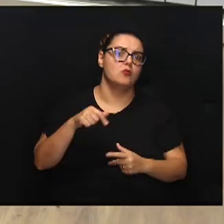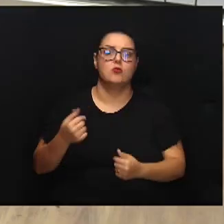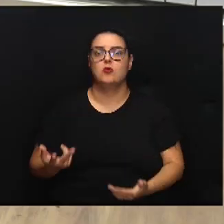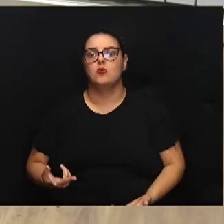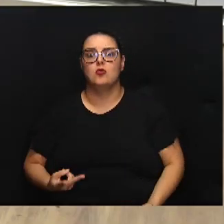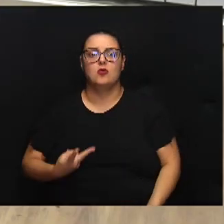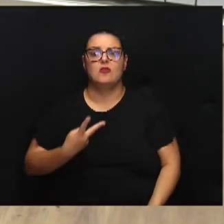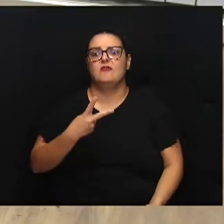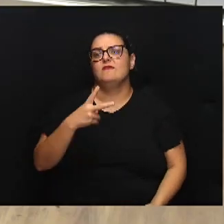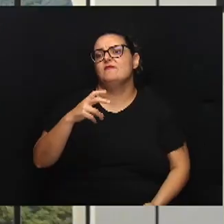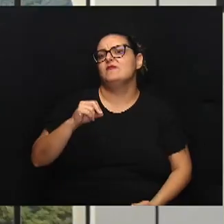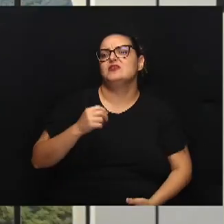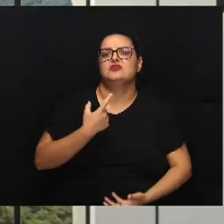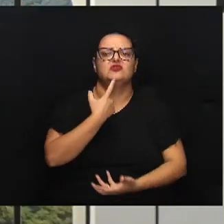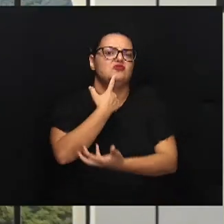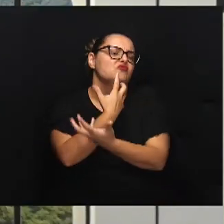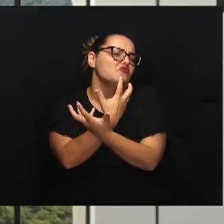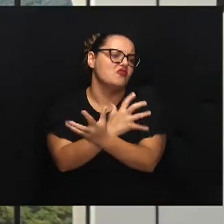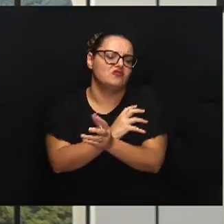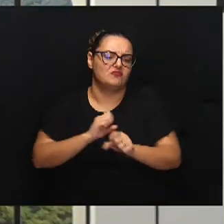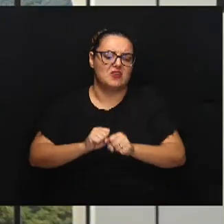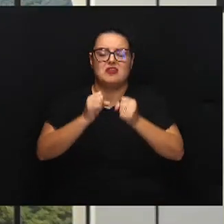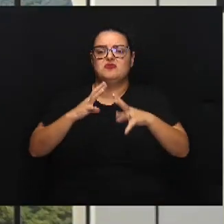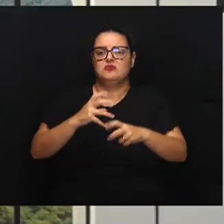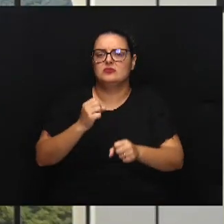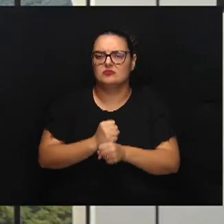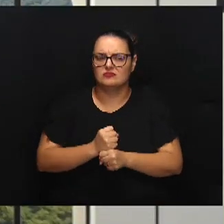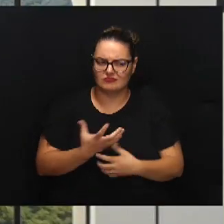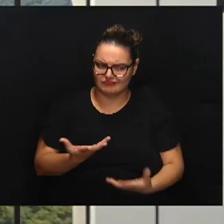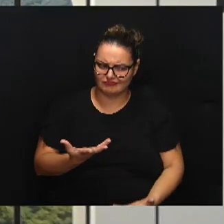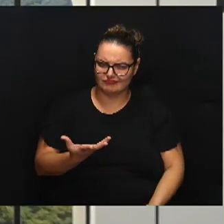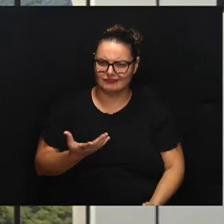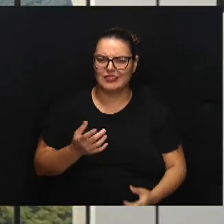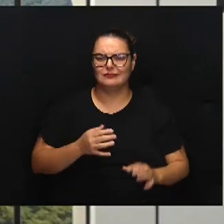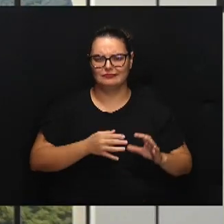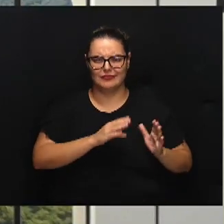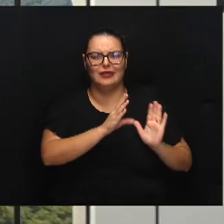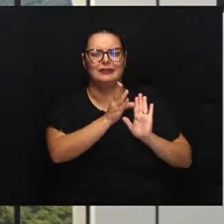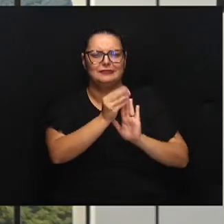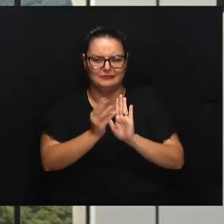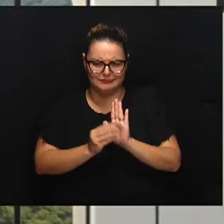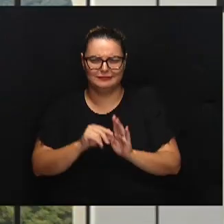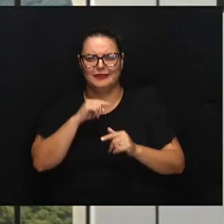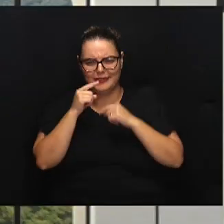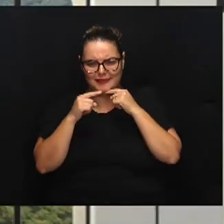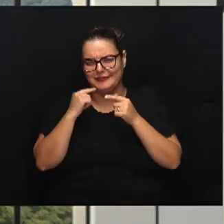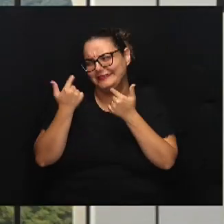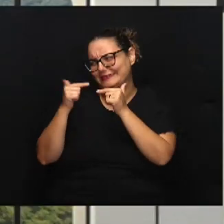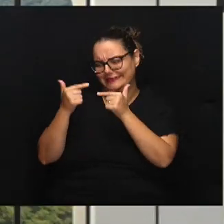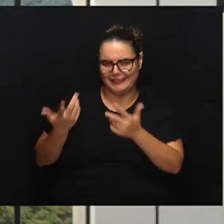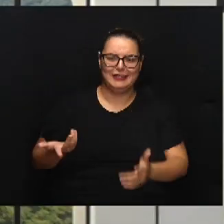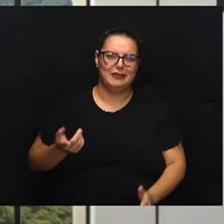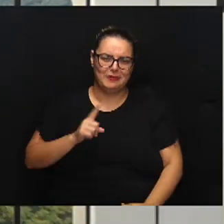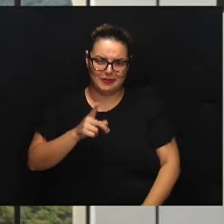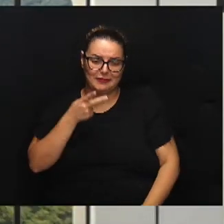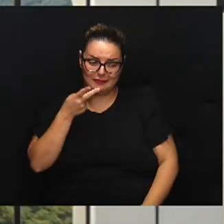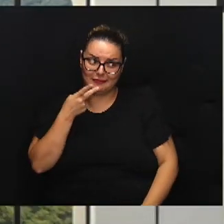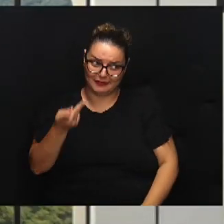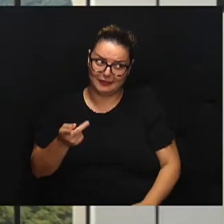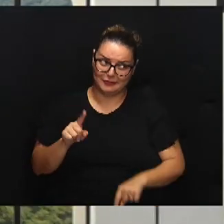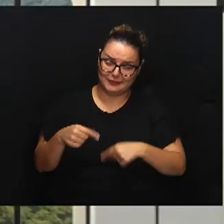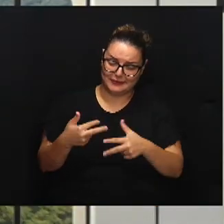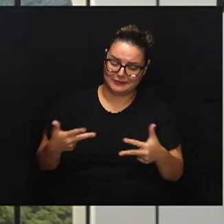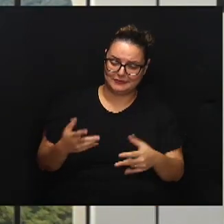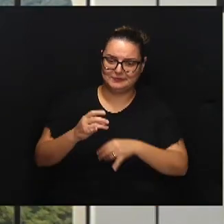20 ossos quebrados todos de uma vez. Então tem muito conteúdo que é duvidoso, né, para não dizer outra coisa na